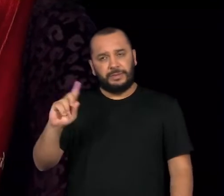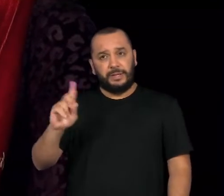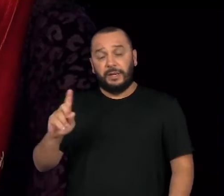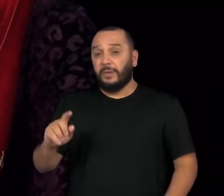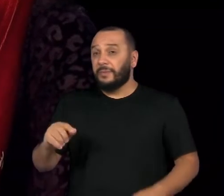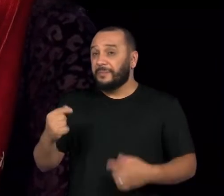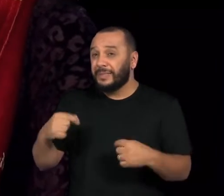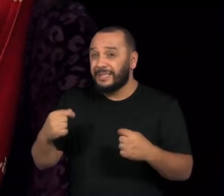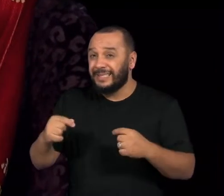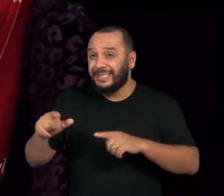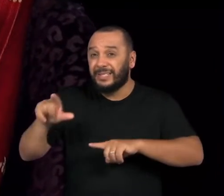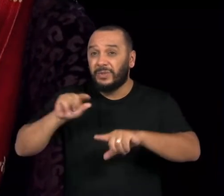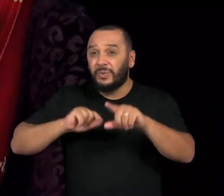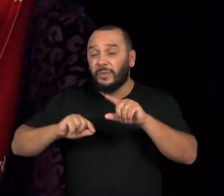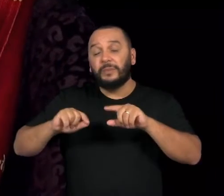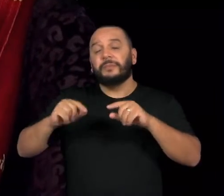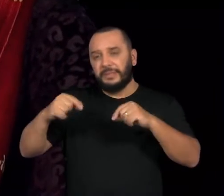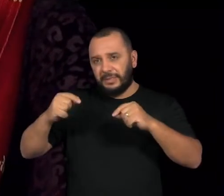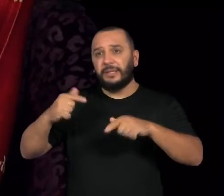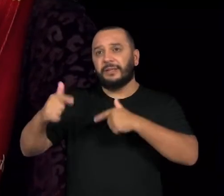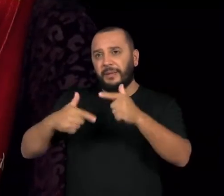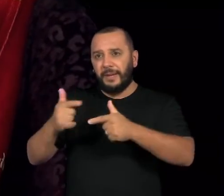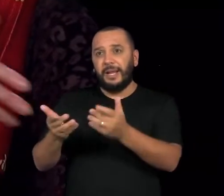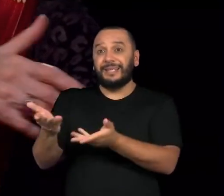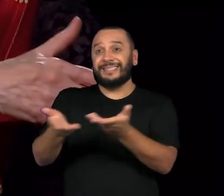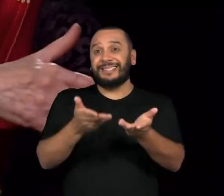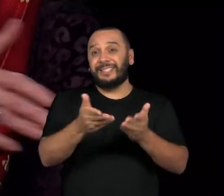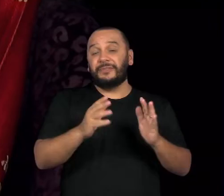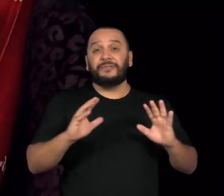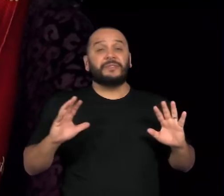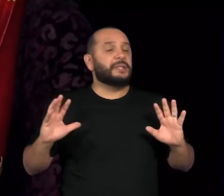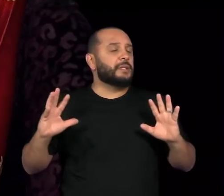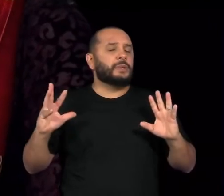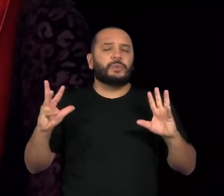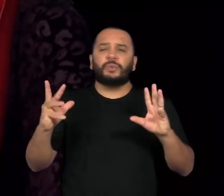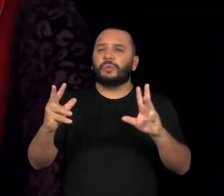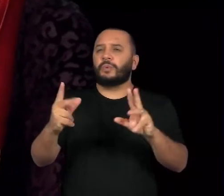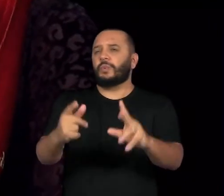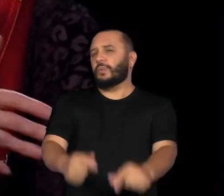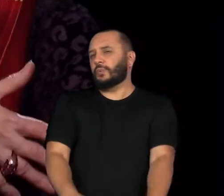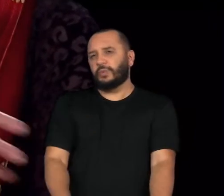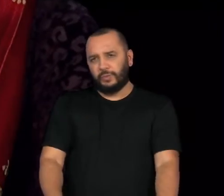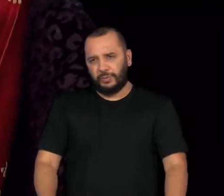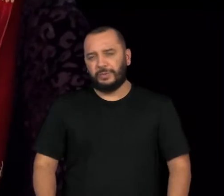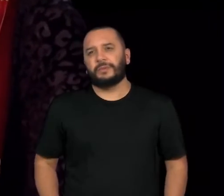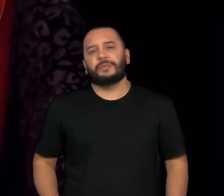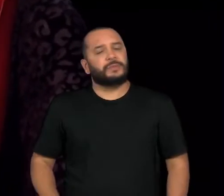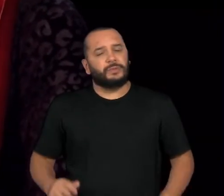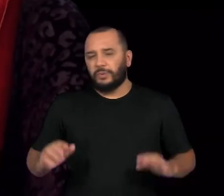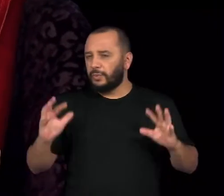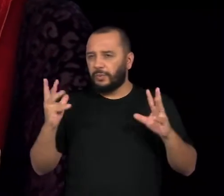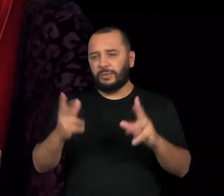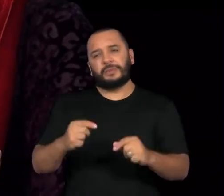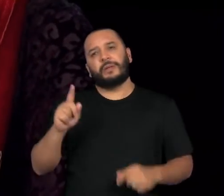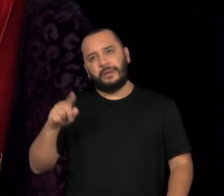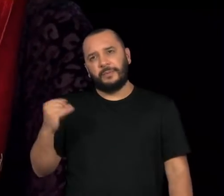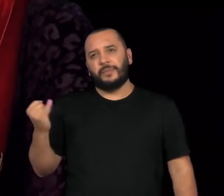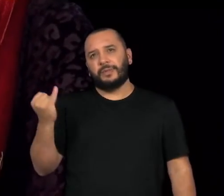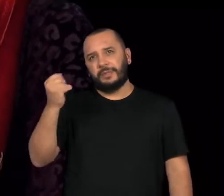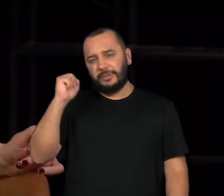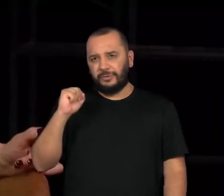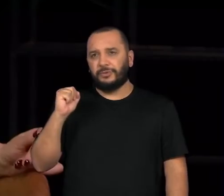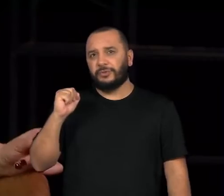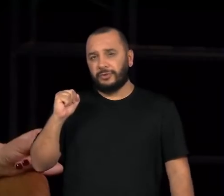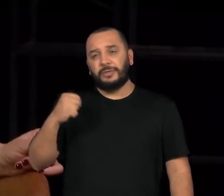trabalhar ideologicamente, ela tem que trabalhar para uma categoria inteira. Então, eu tive